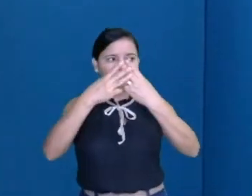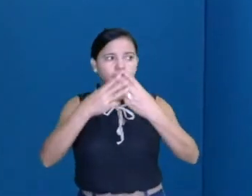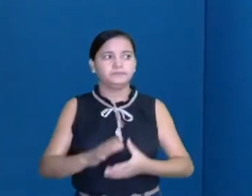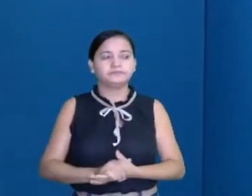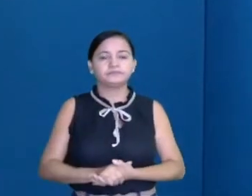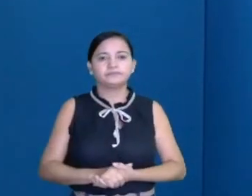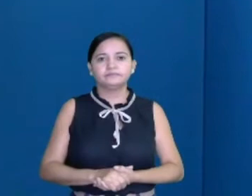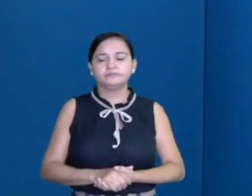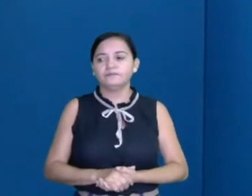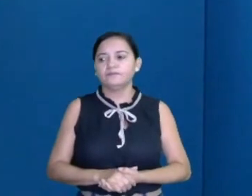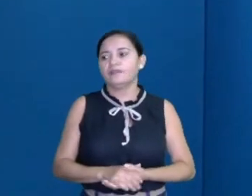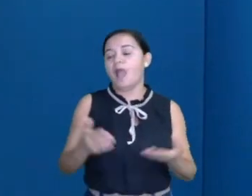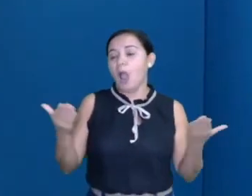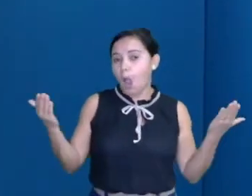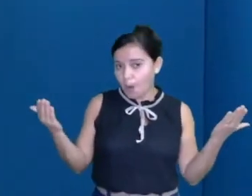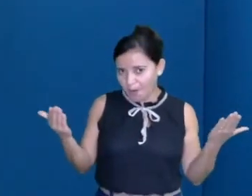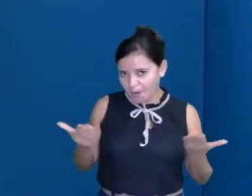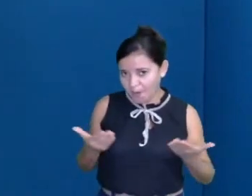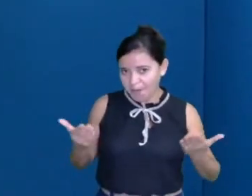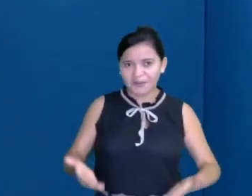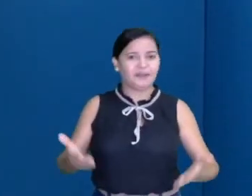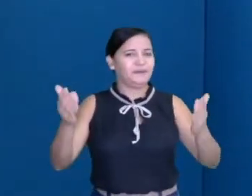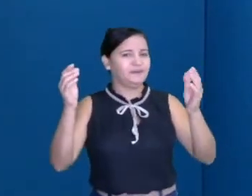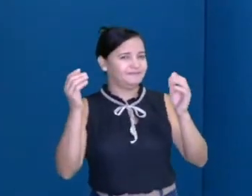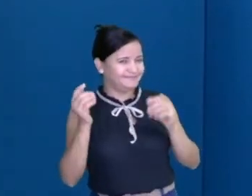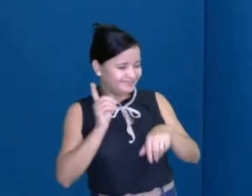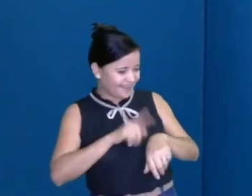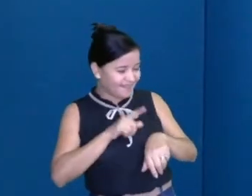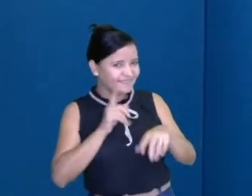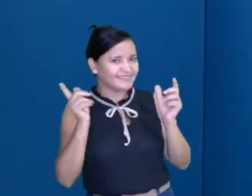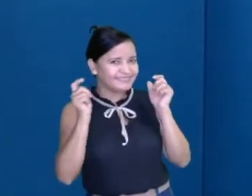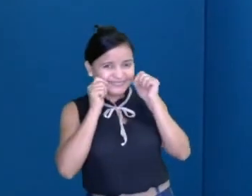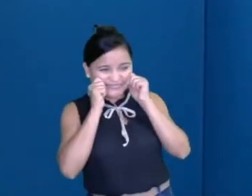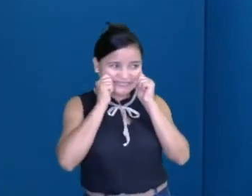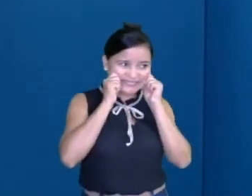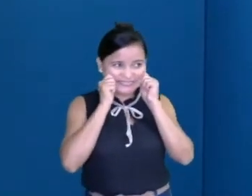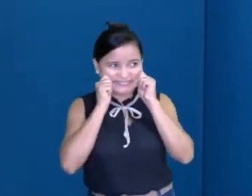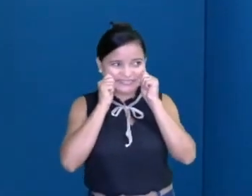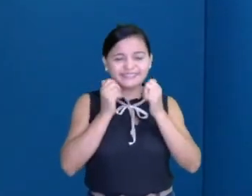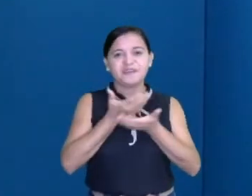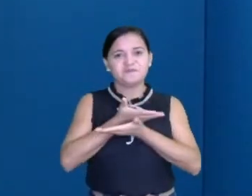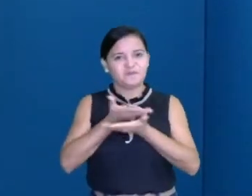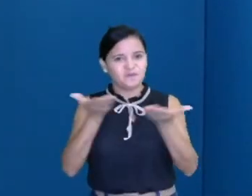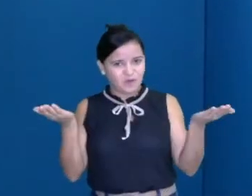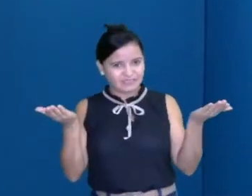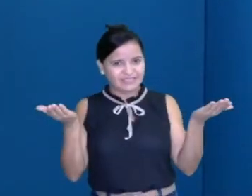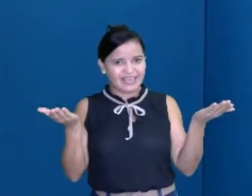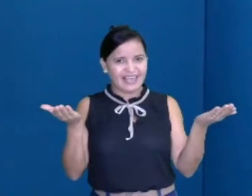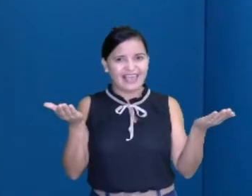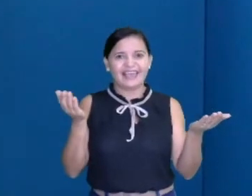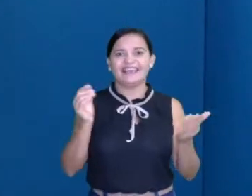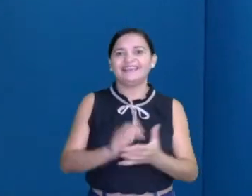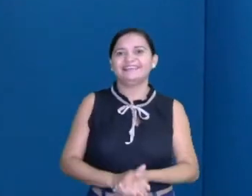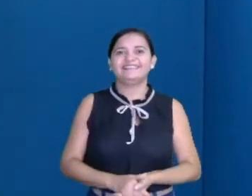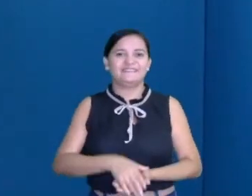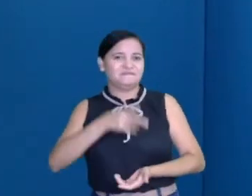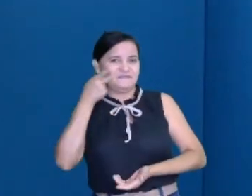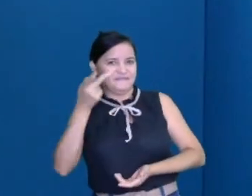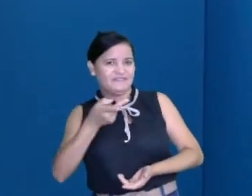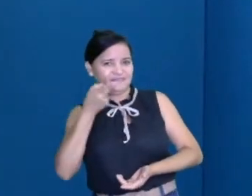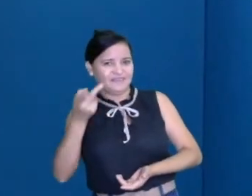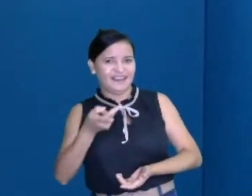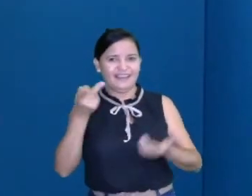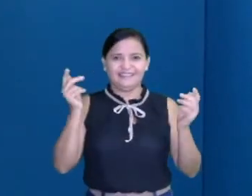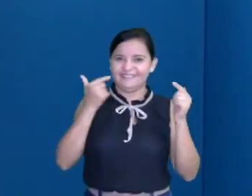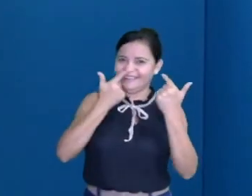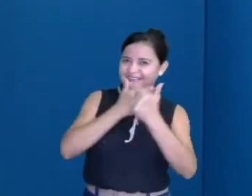E aí chegou aquele momento que é tão fofinho, que é tão cuticute, que, como eu sempre digo para você, a produção aqui cai no chão, tem gente que fica caindo,